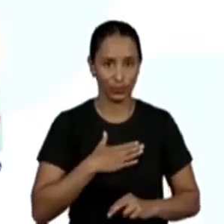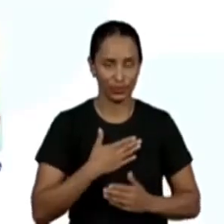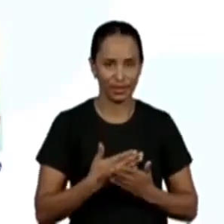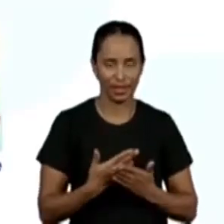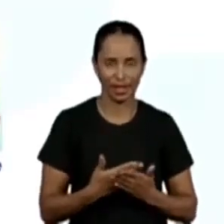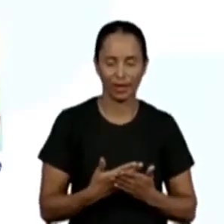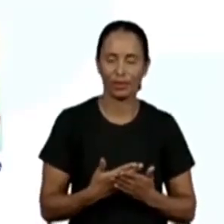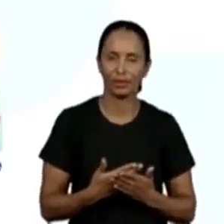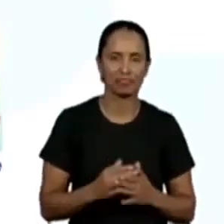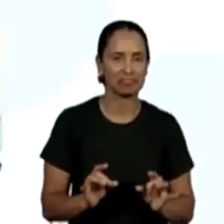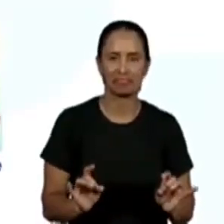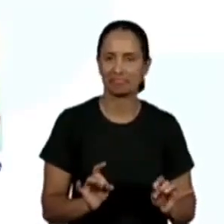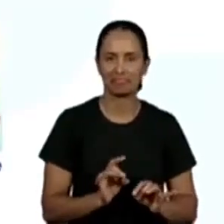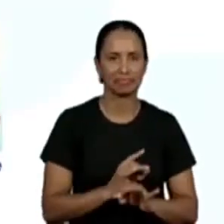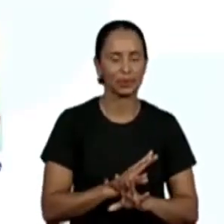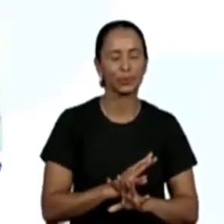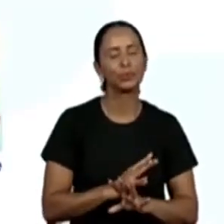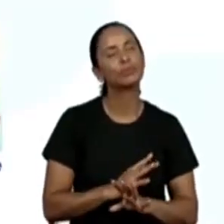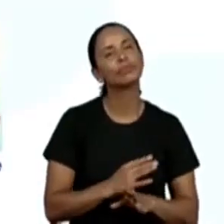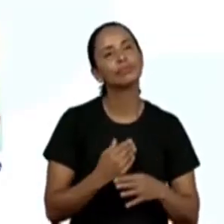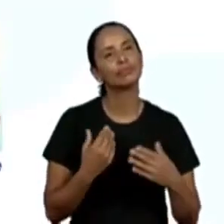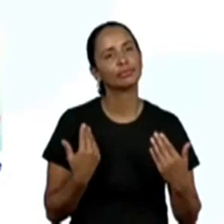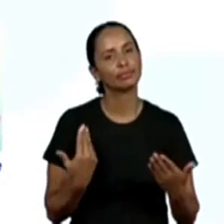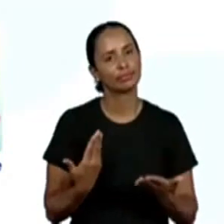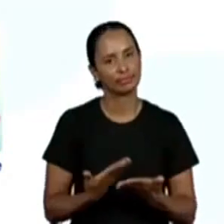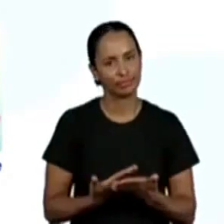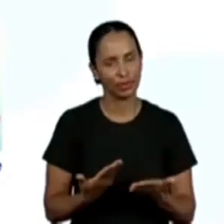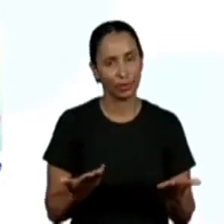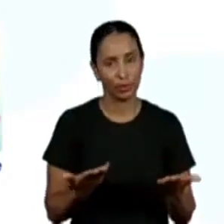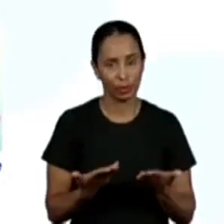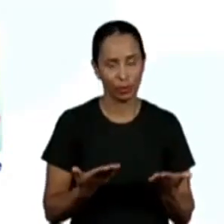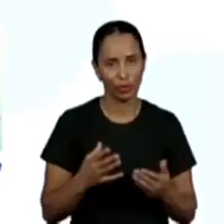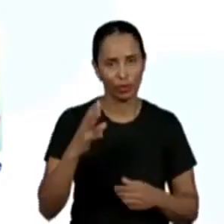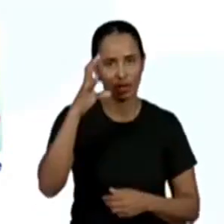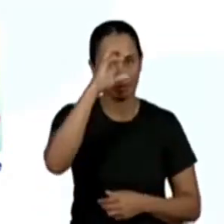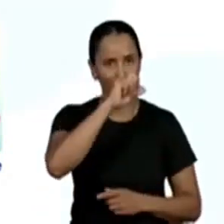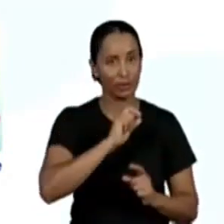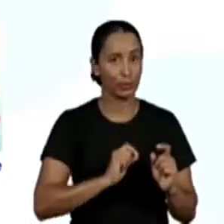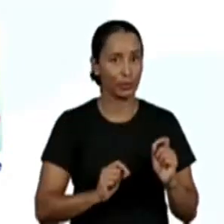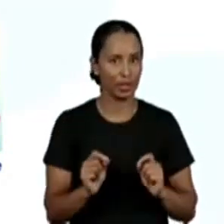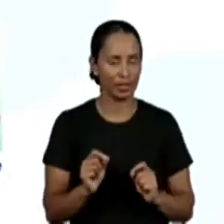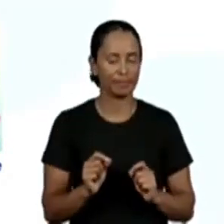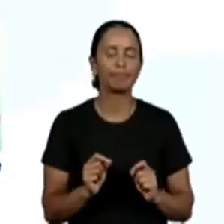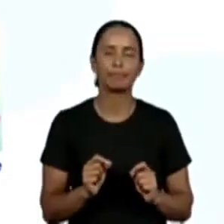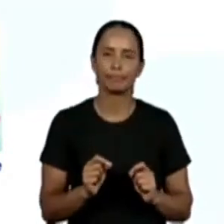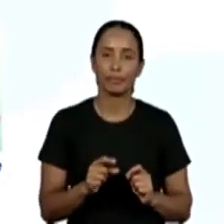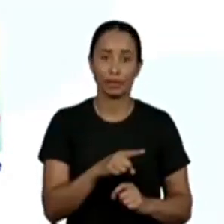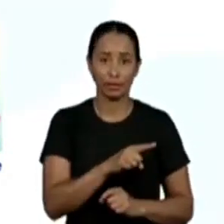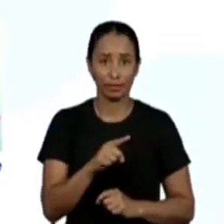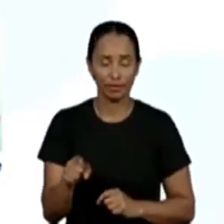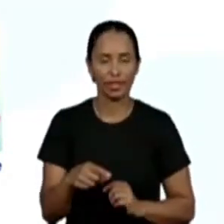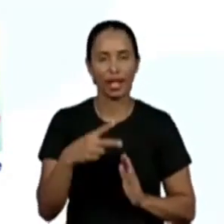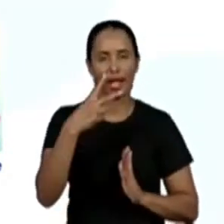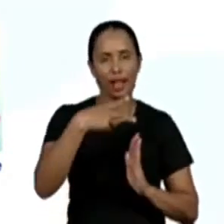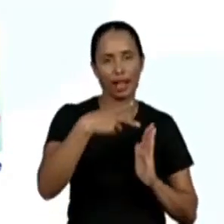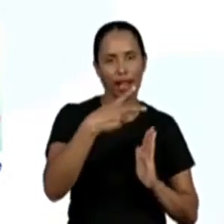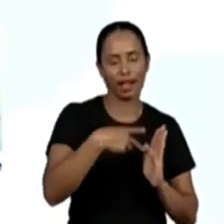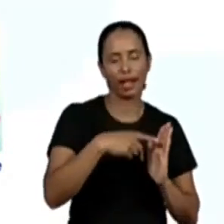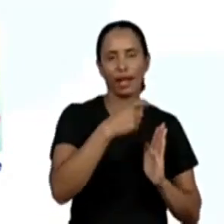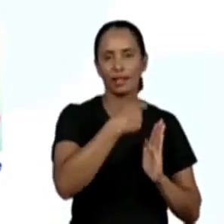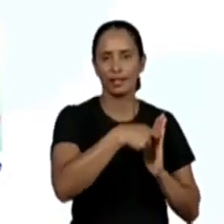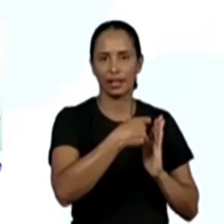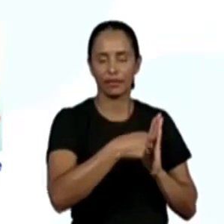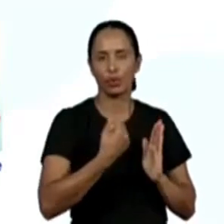aula aqui. Então, do que nós fizemos hoje, né, o que nós aprendemos, então, realizamos a leitura e a escrita e a composição de